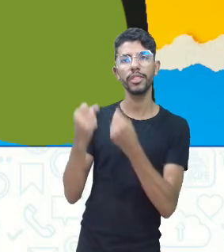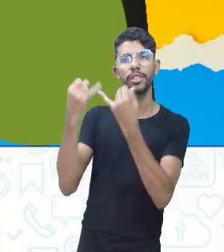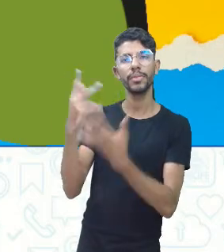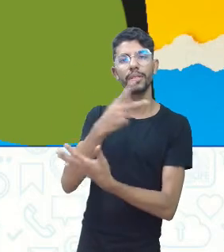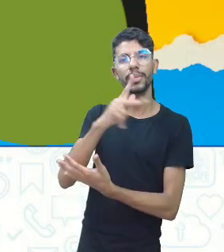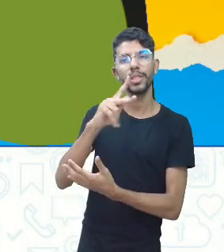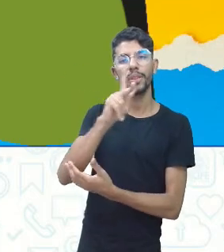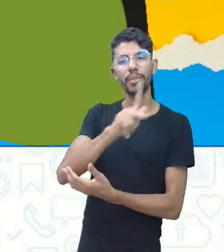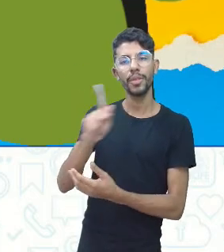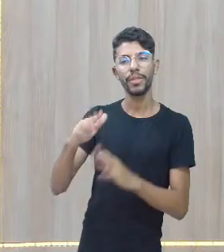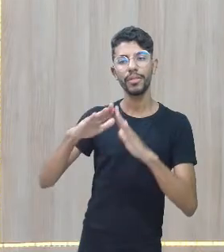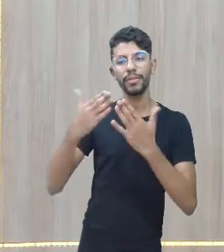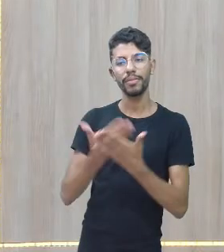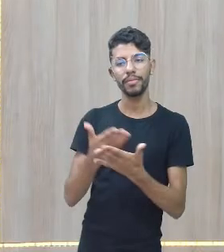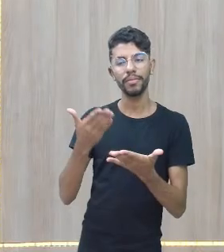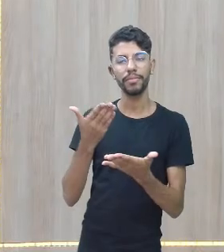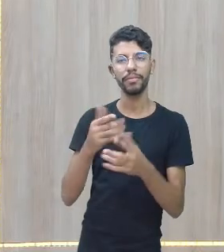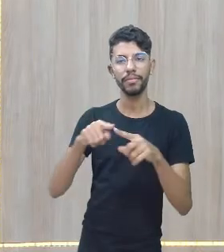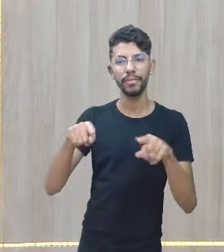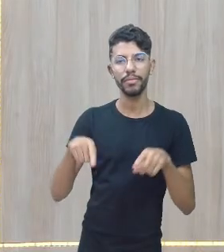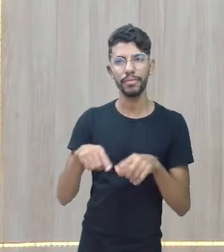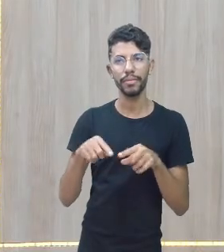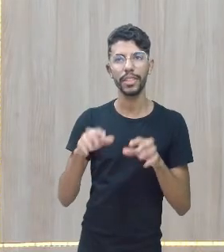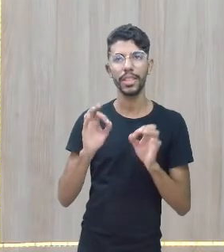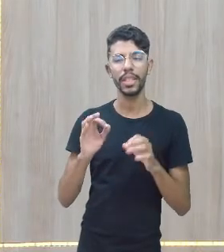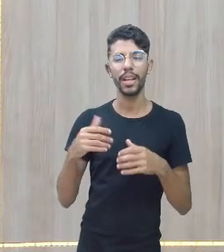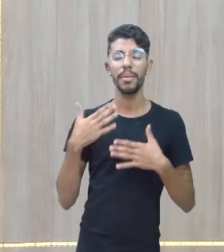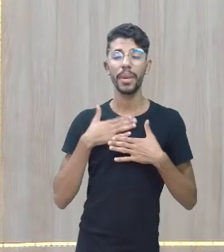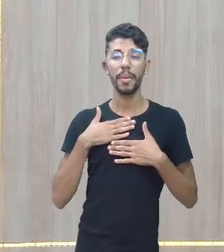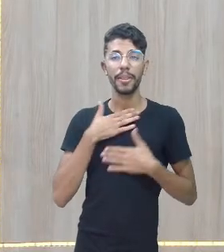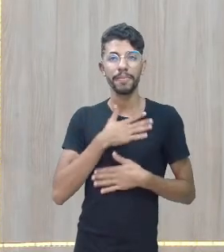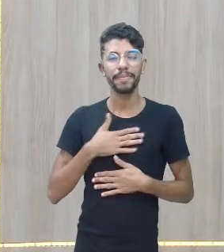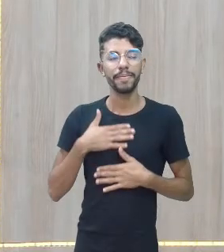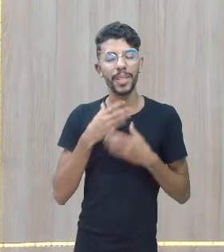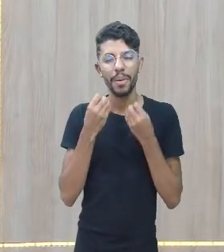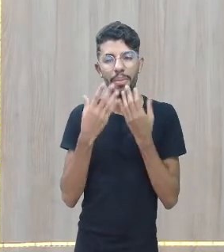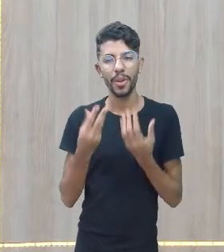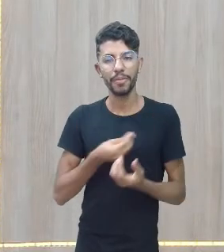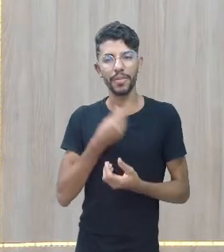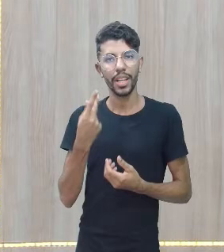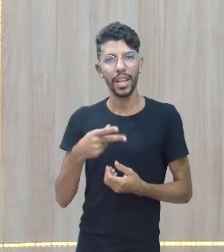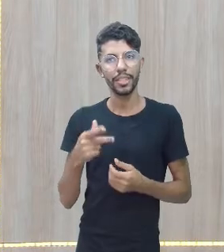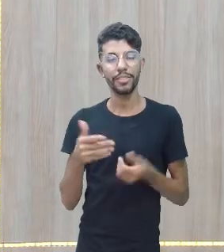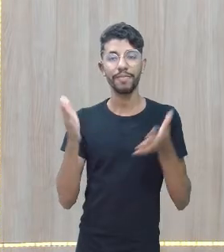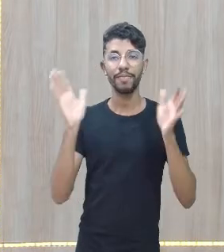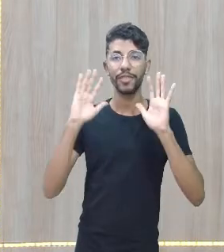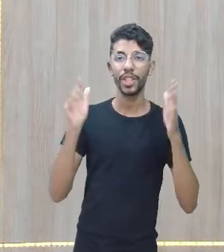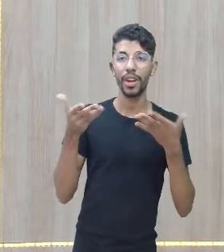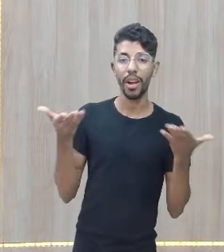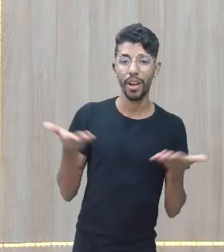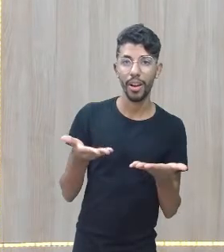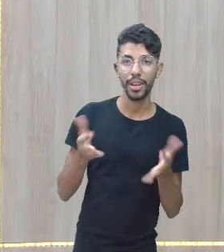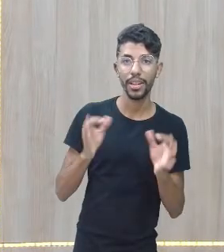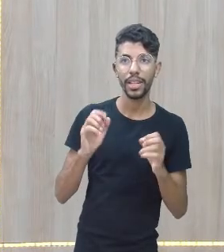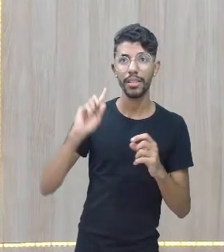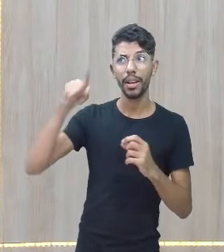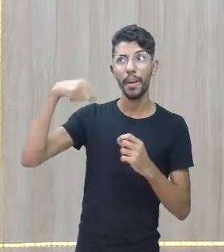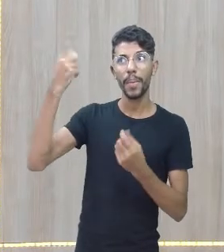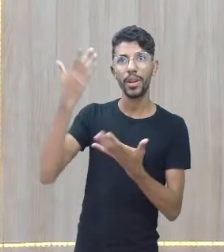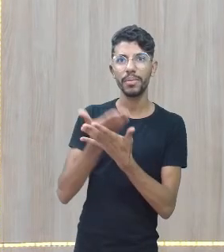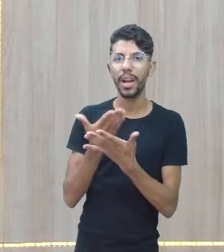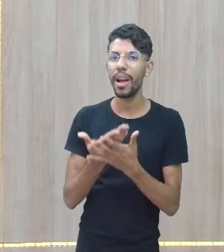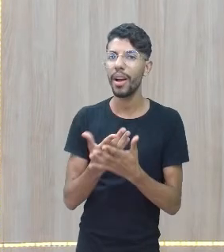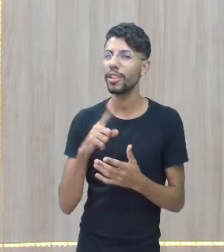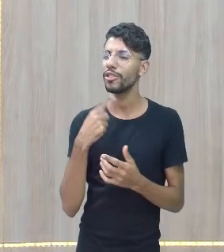tá certo? Para mim foi um prazer ficar aqui com vocês no dia de hoje, eu me despeço por aqui. Na próxima aula a gente